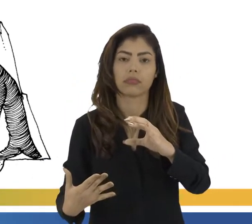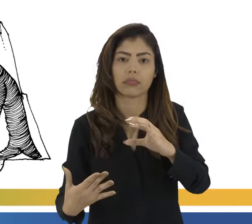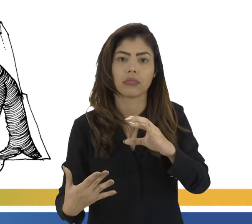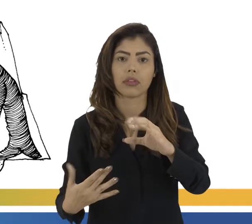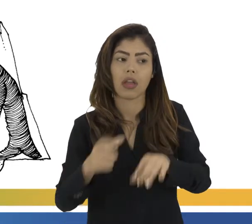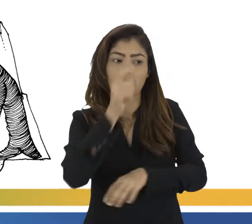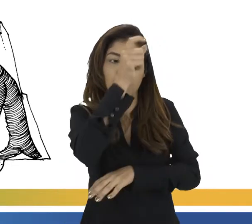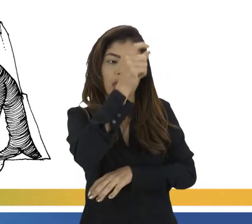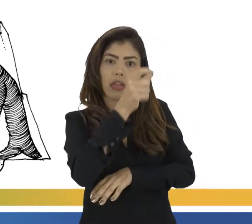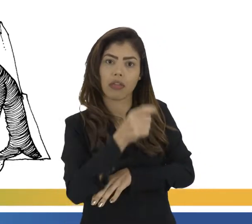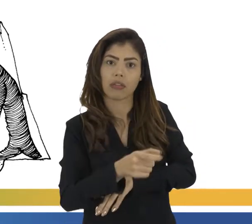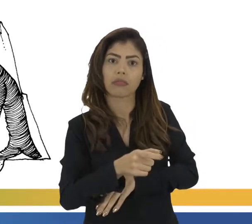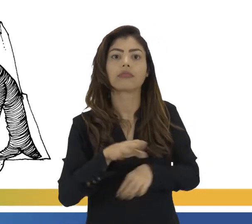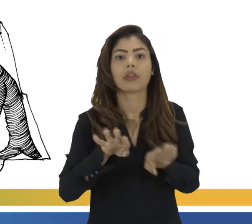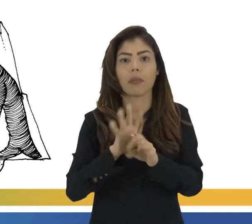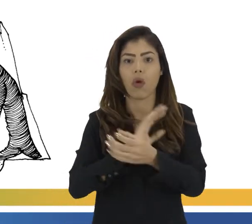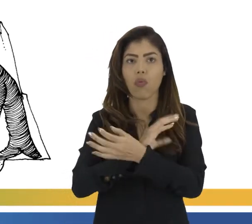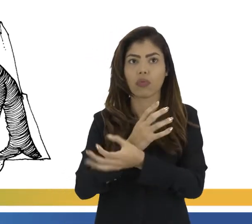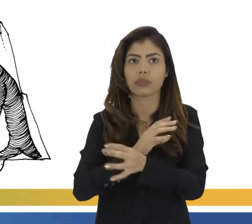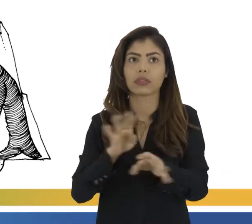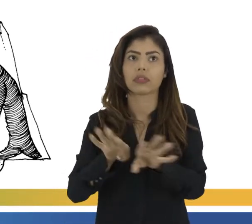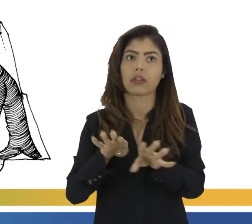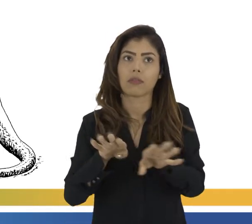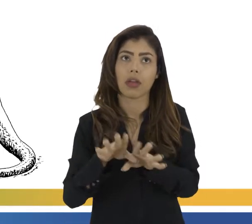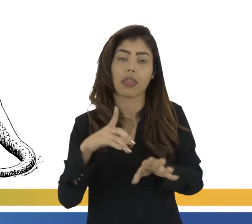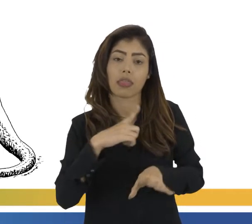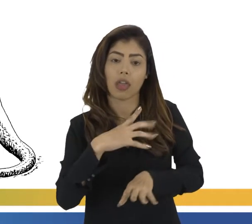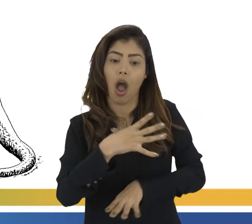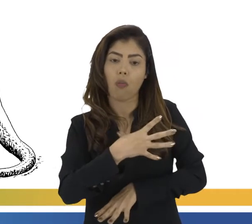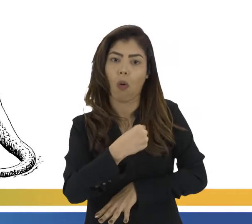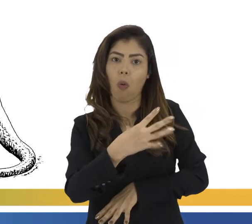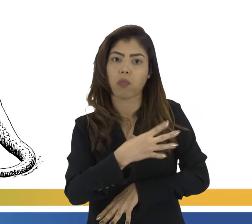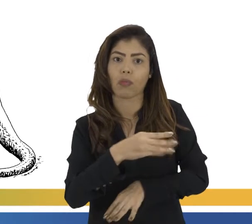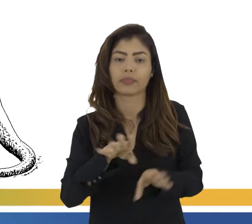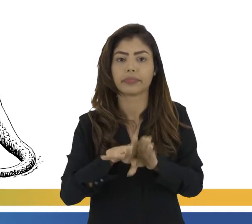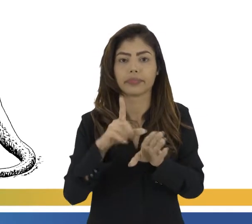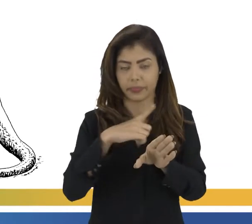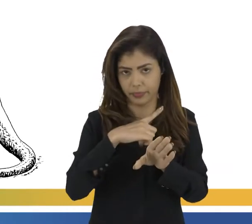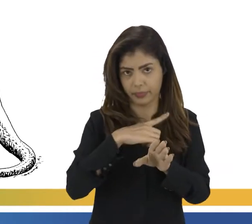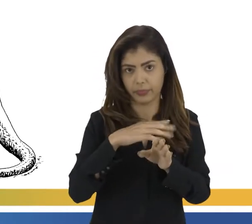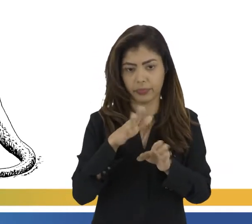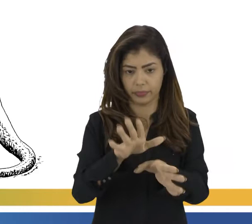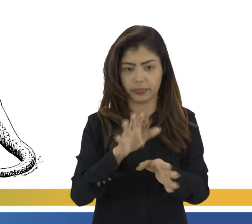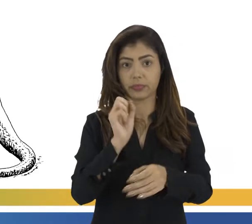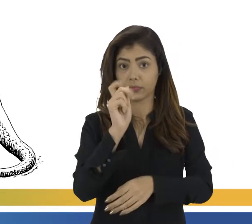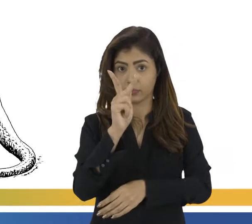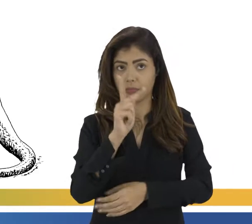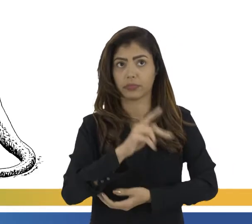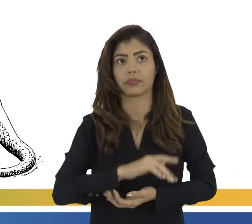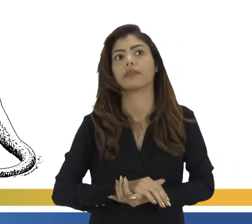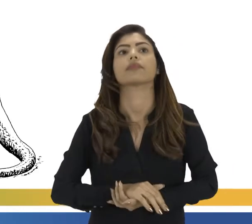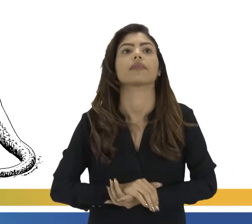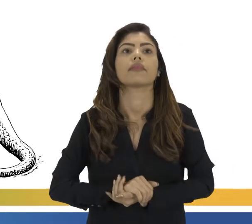dos vertebrados. E nós temos os mamíferos, ok? Vamos lá.